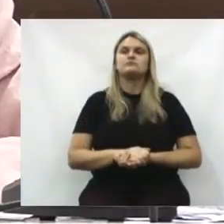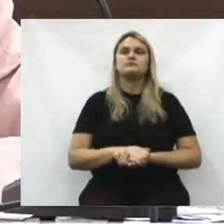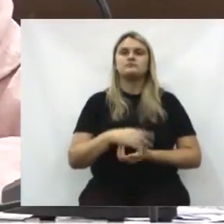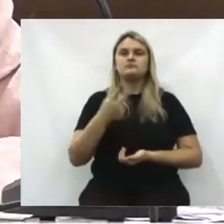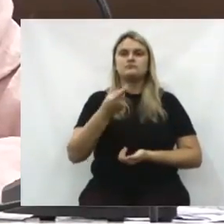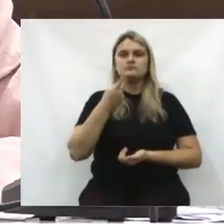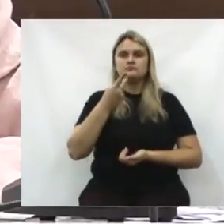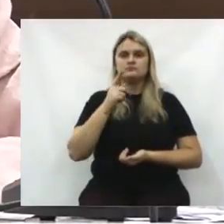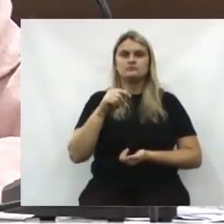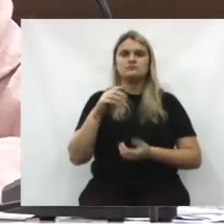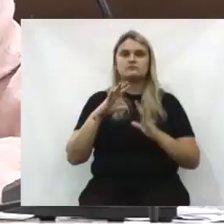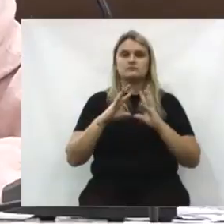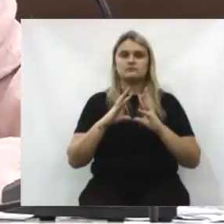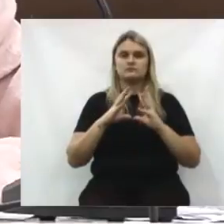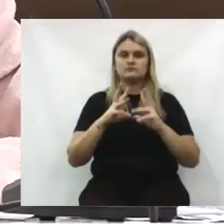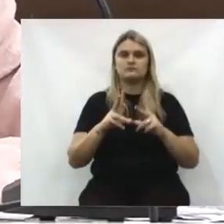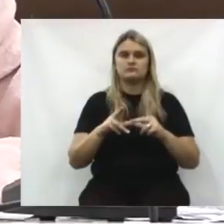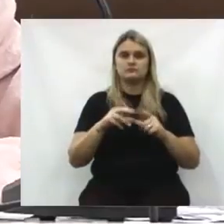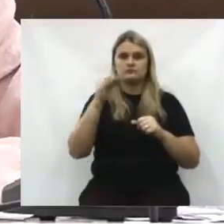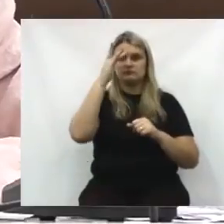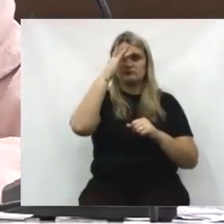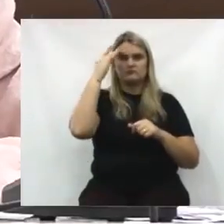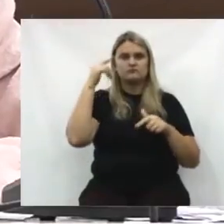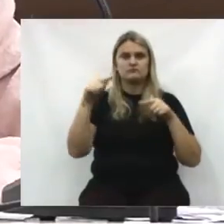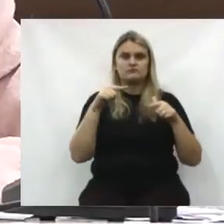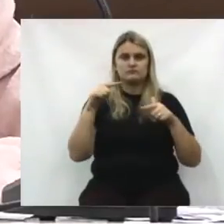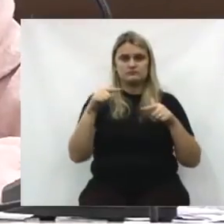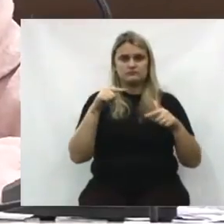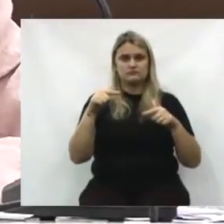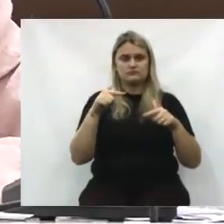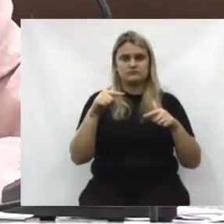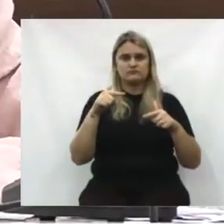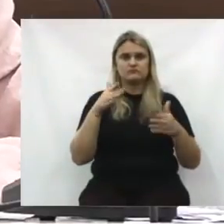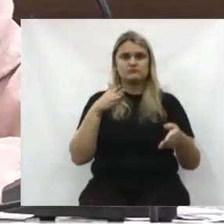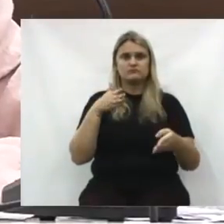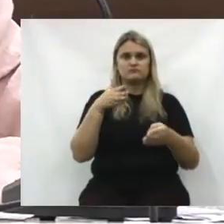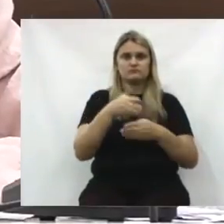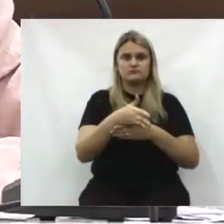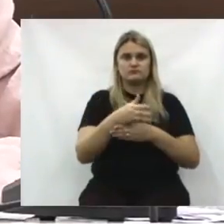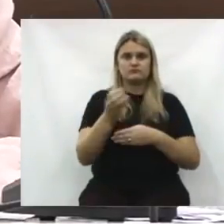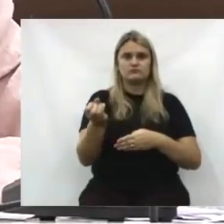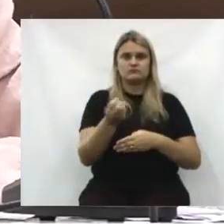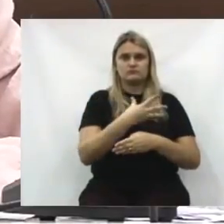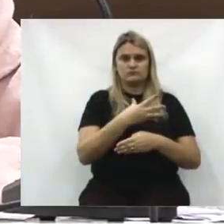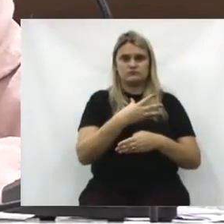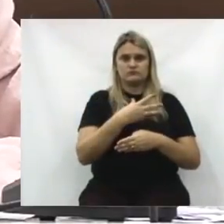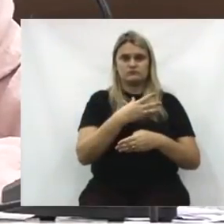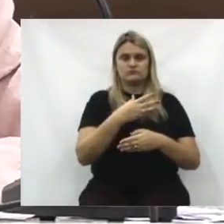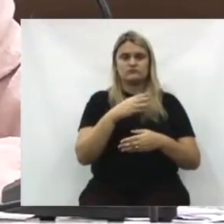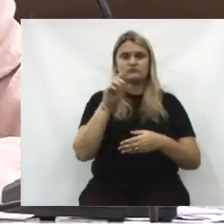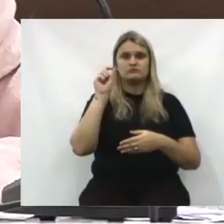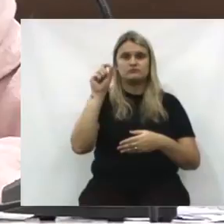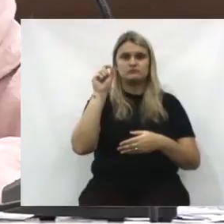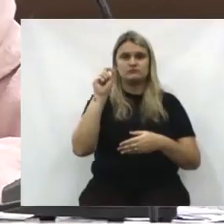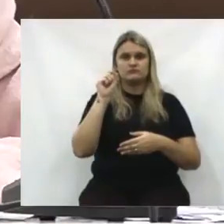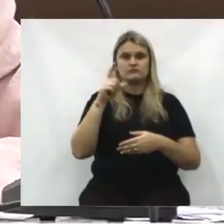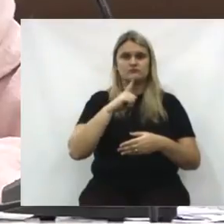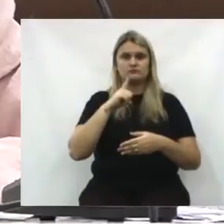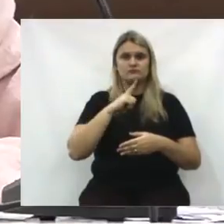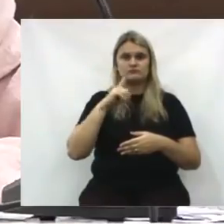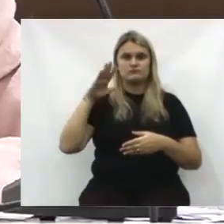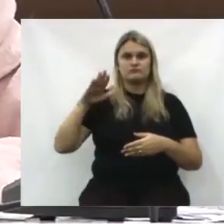ao trabalhador. Destaca-se que quase todos os trabalhadores ativos entrarão no novo